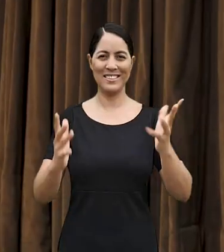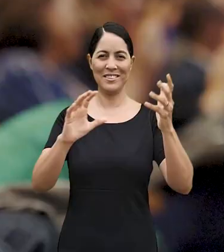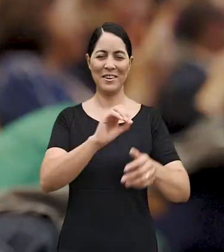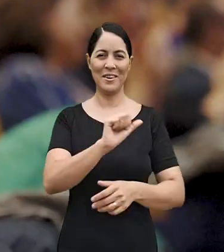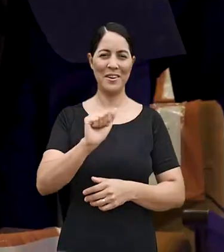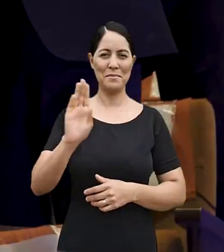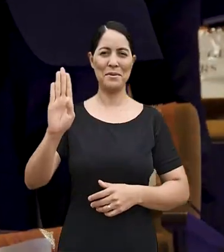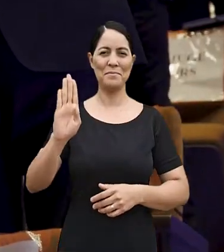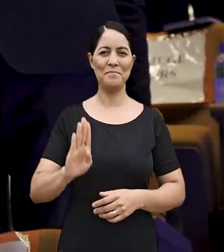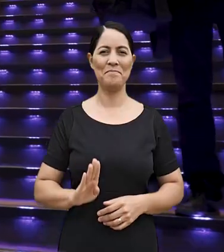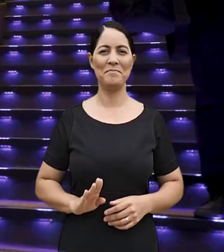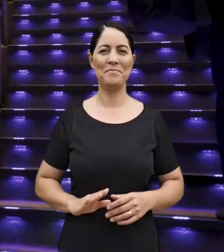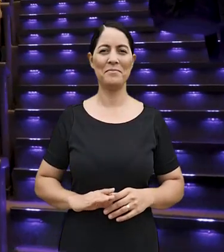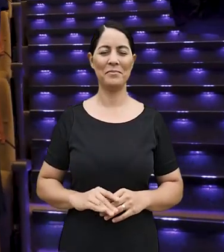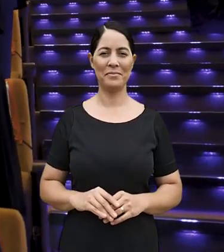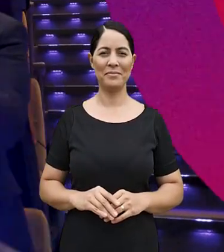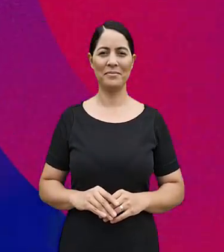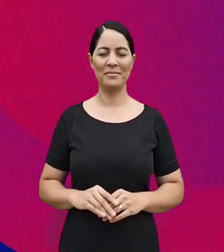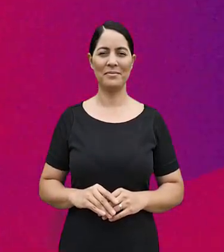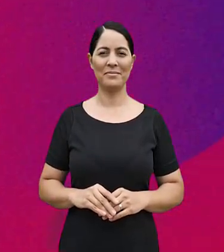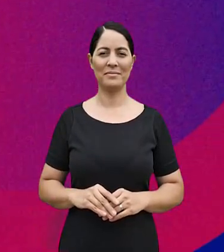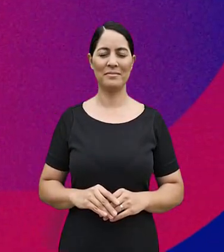dos Advogados do Brasil.